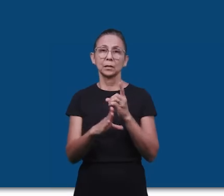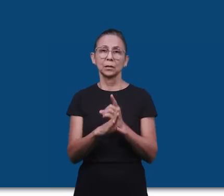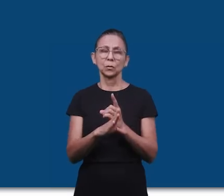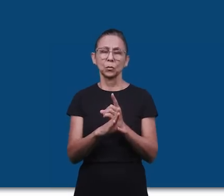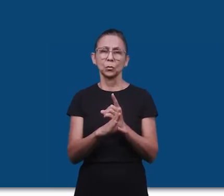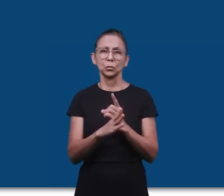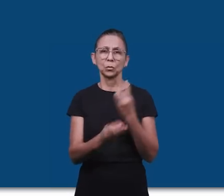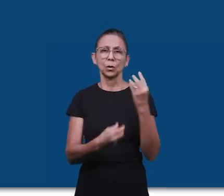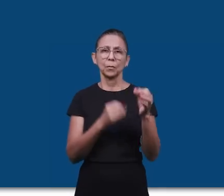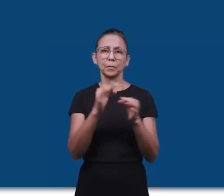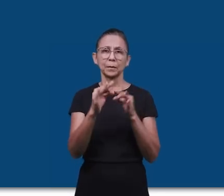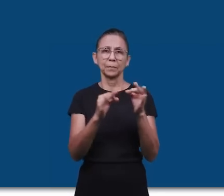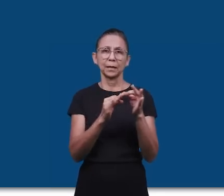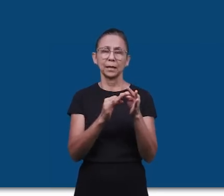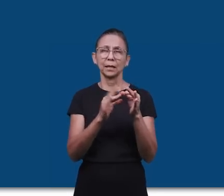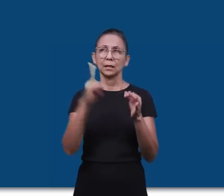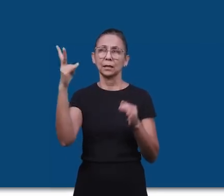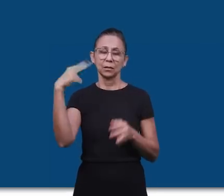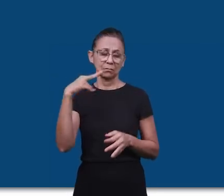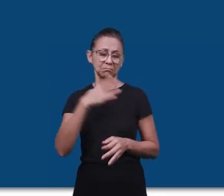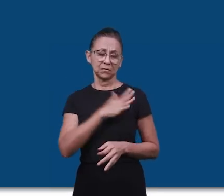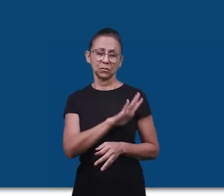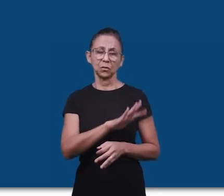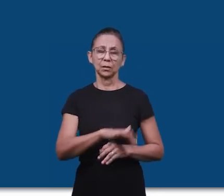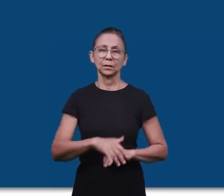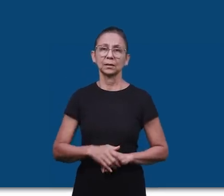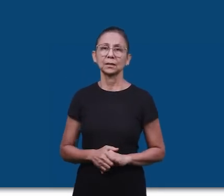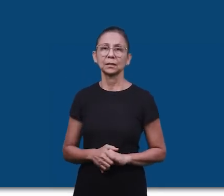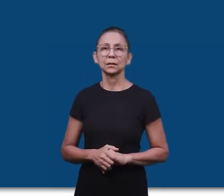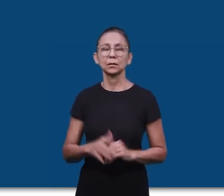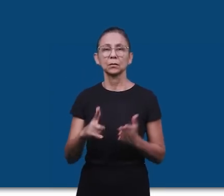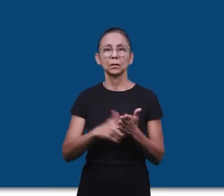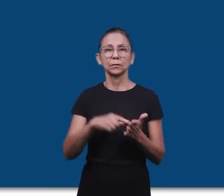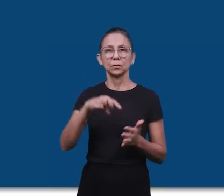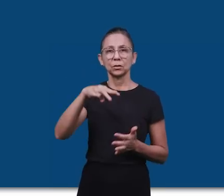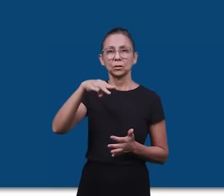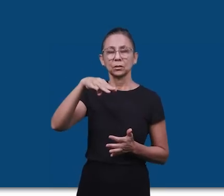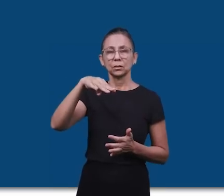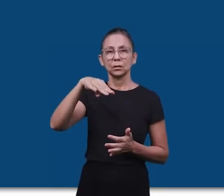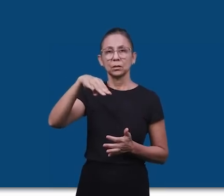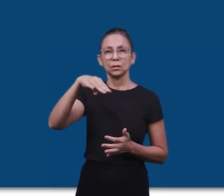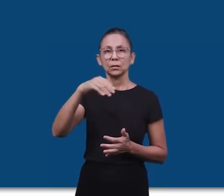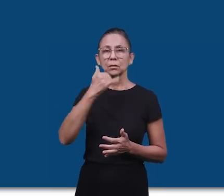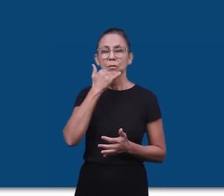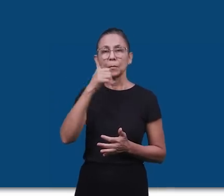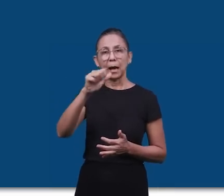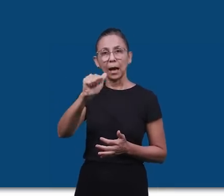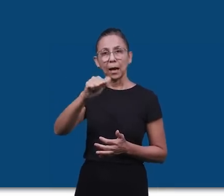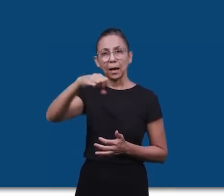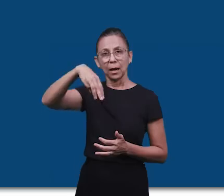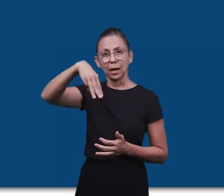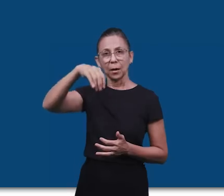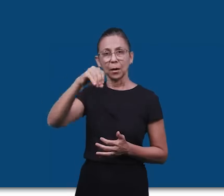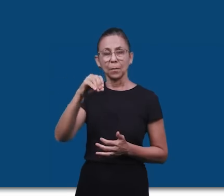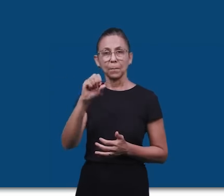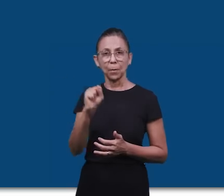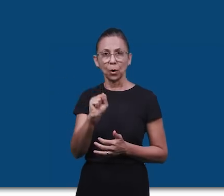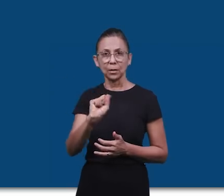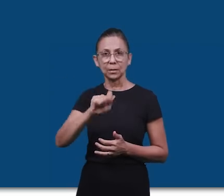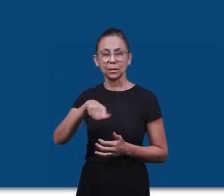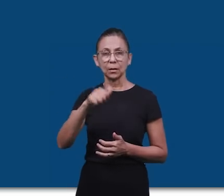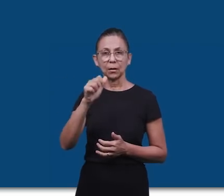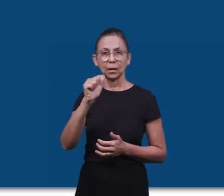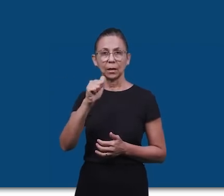aí, nós vamos então para o profeta Amós, do capítulo 5, verso 21 a 23. O profeta Amós vai